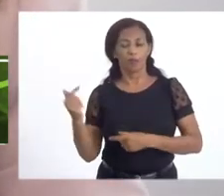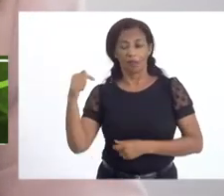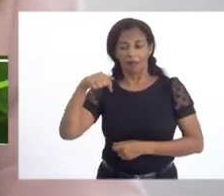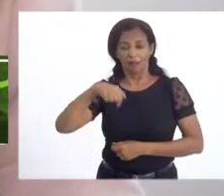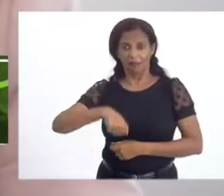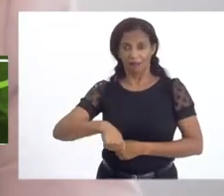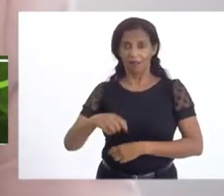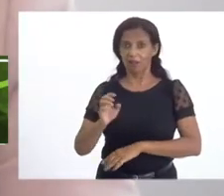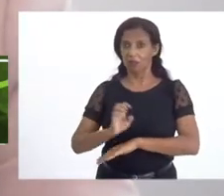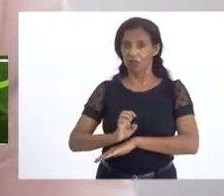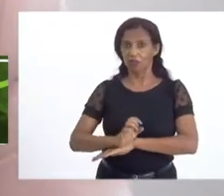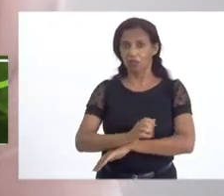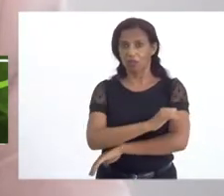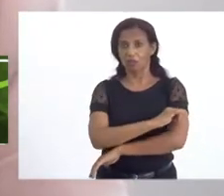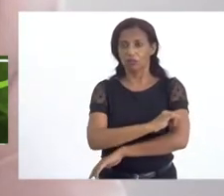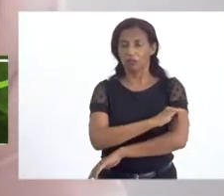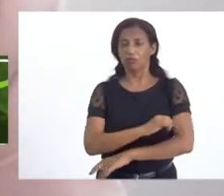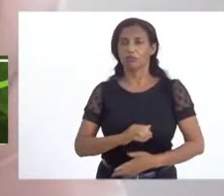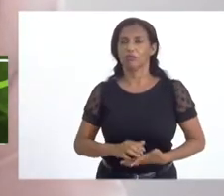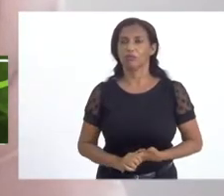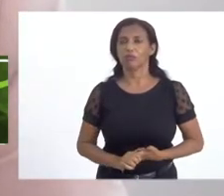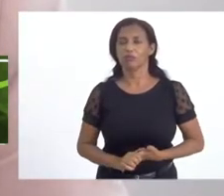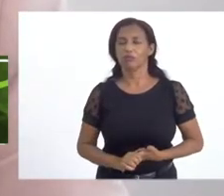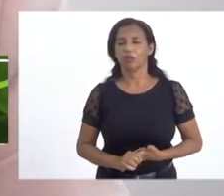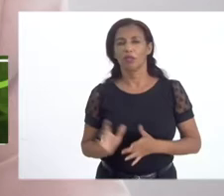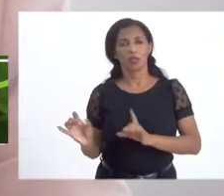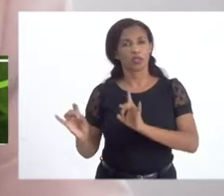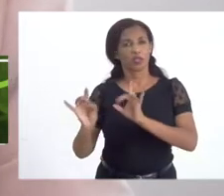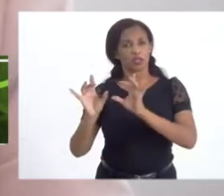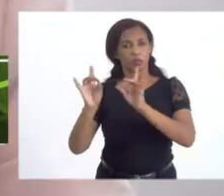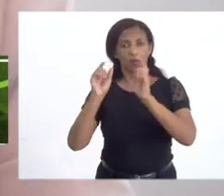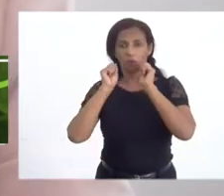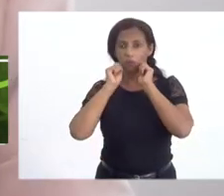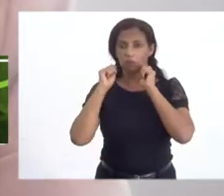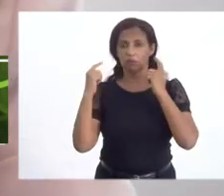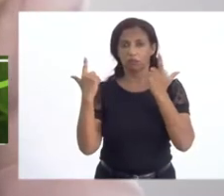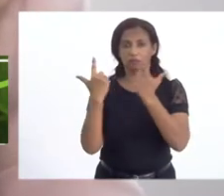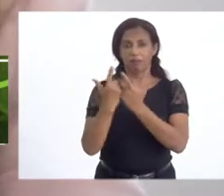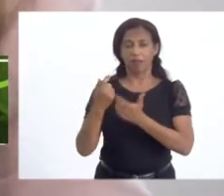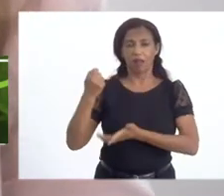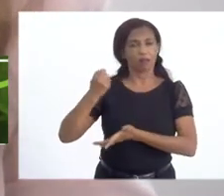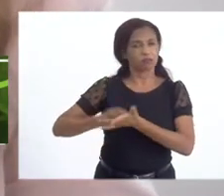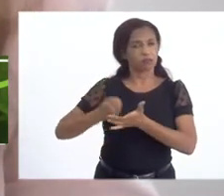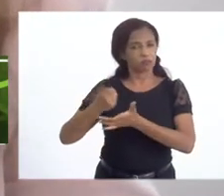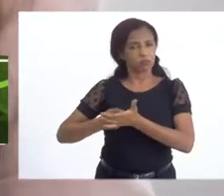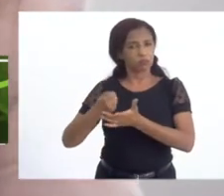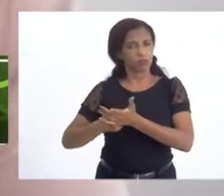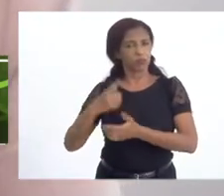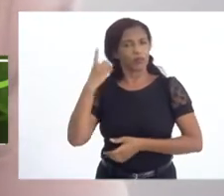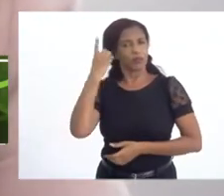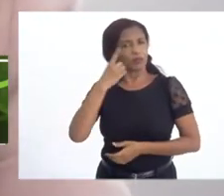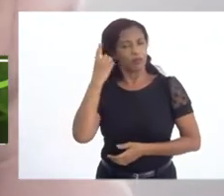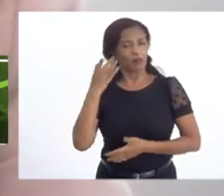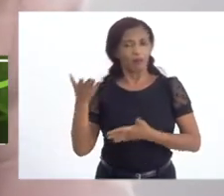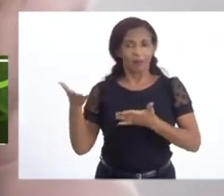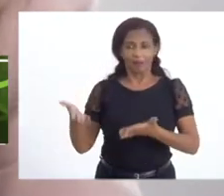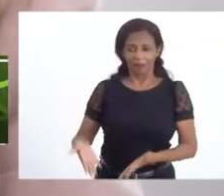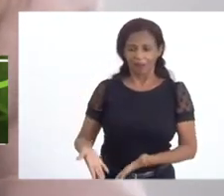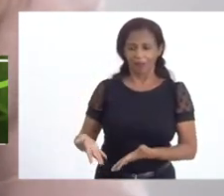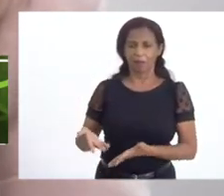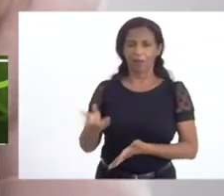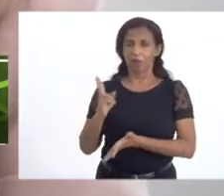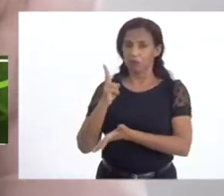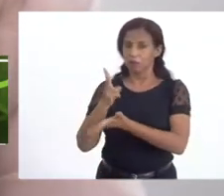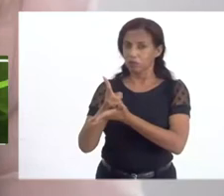né, no estado do Rio de Janeiro, em especial na Alerj, a luta dos deputados é justamente para